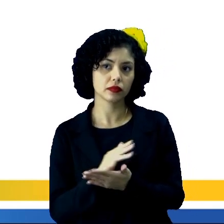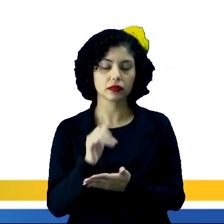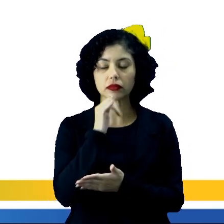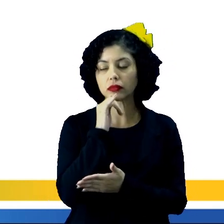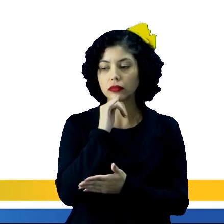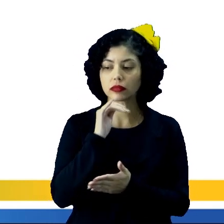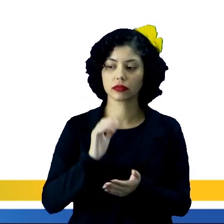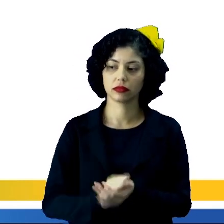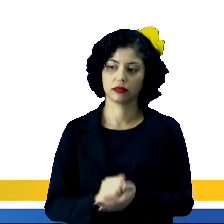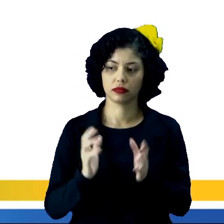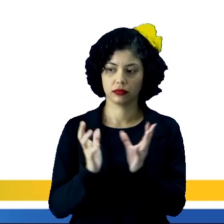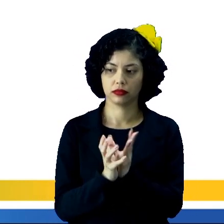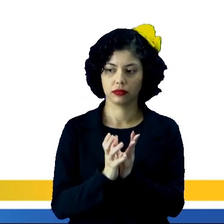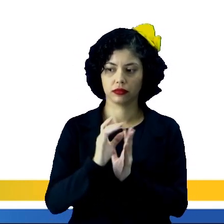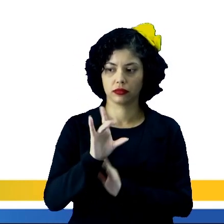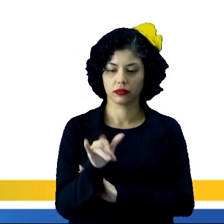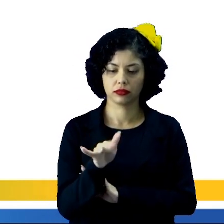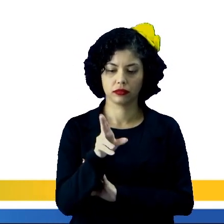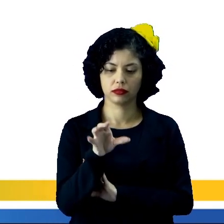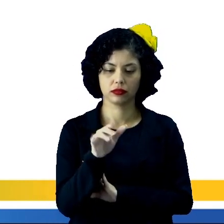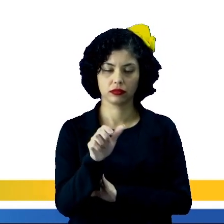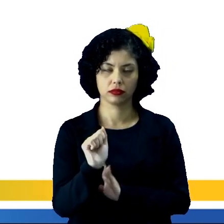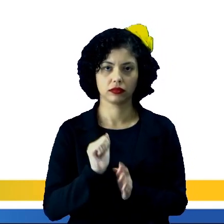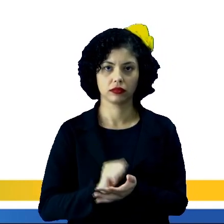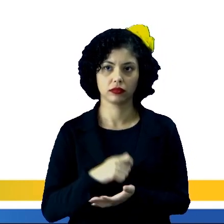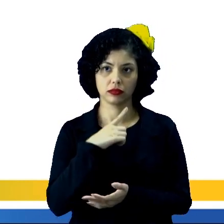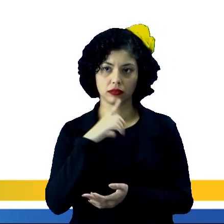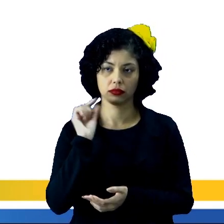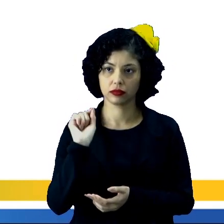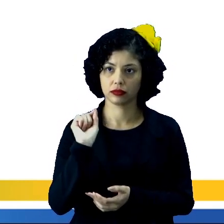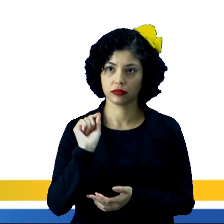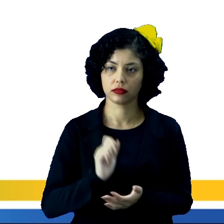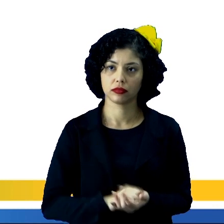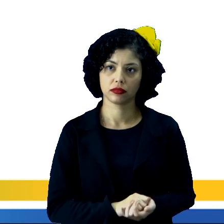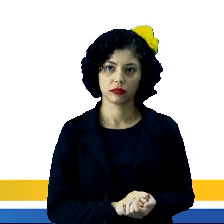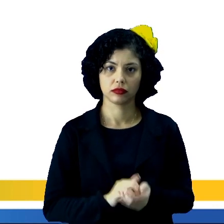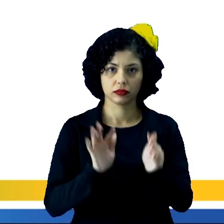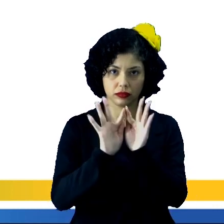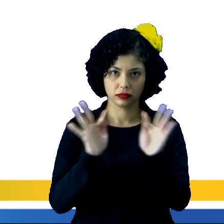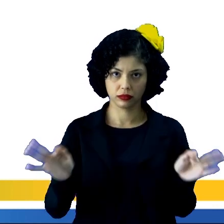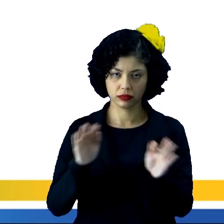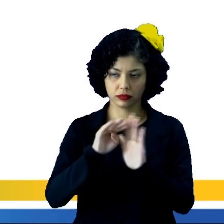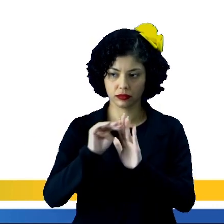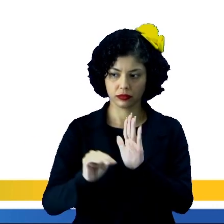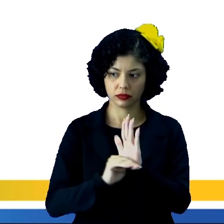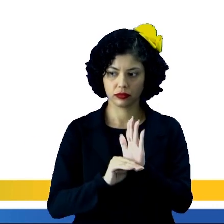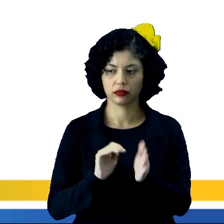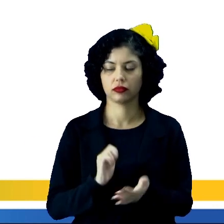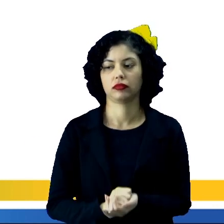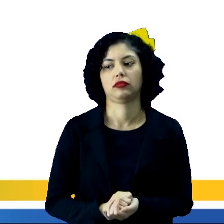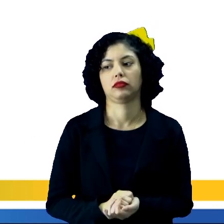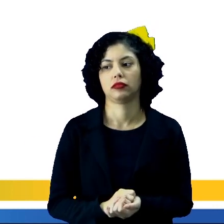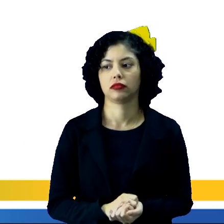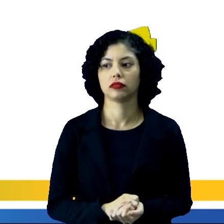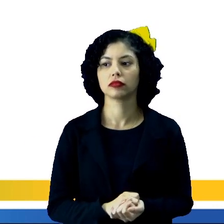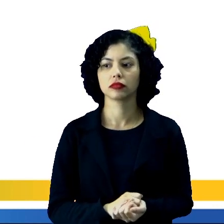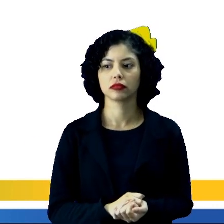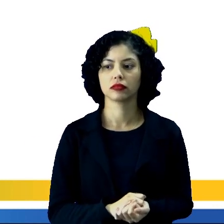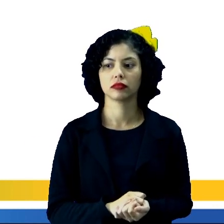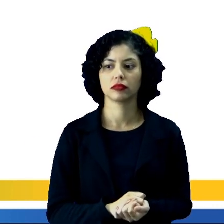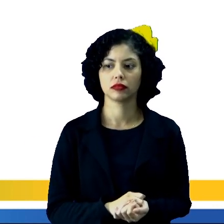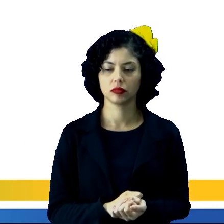exemplo de conjunção aditiva and. Nós temos ali, né, na frase ali abaixo. Many people